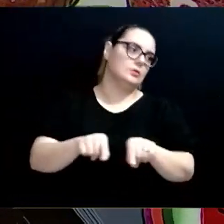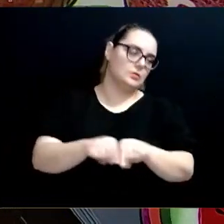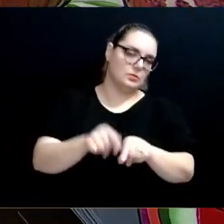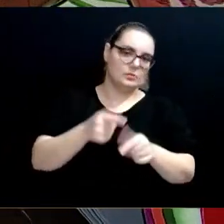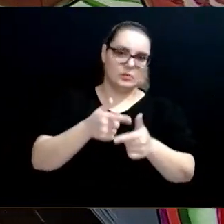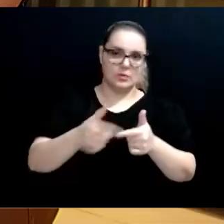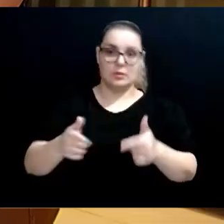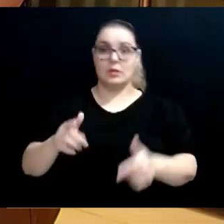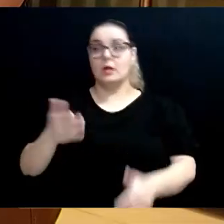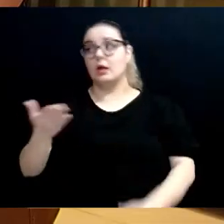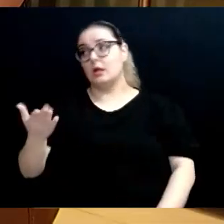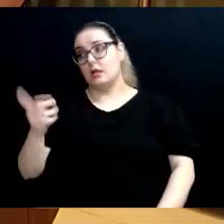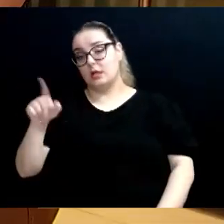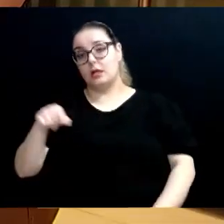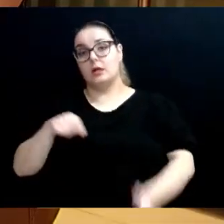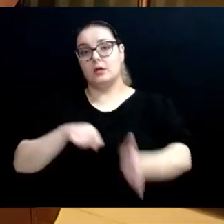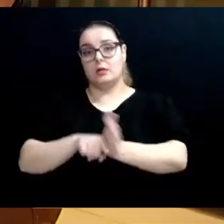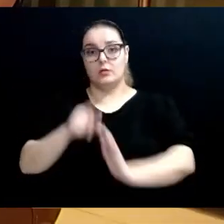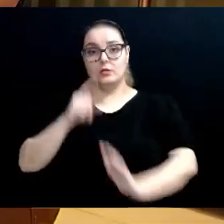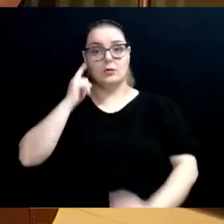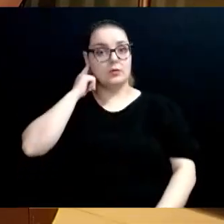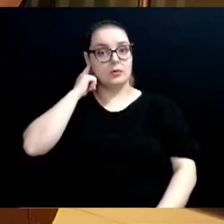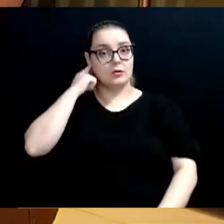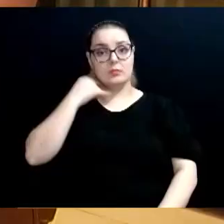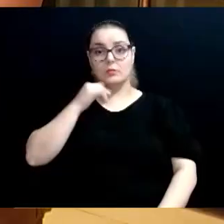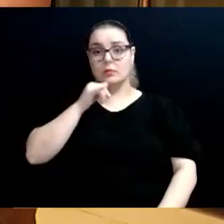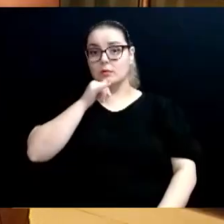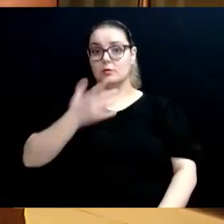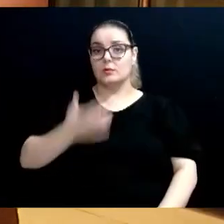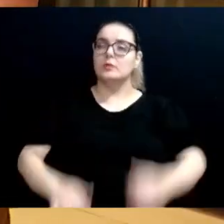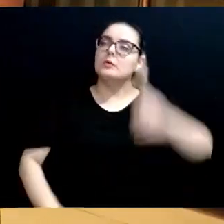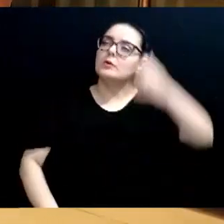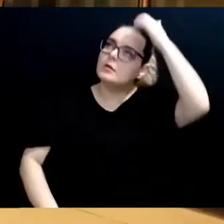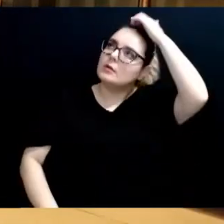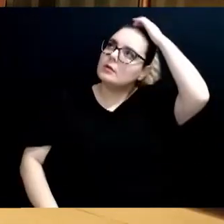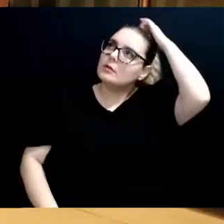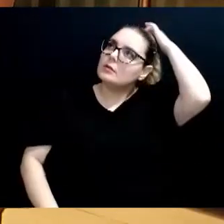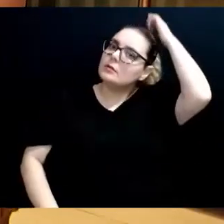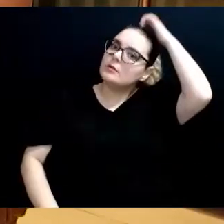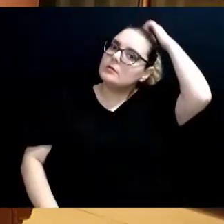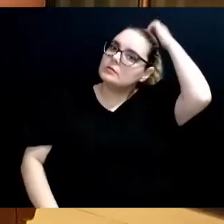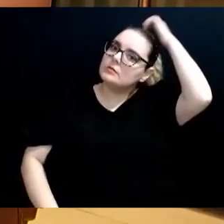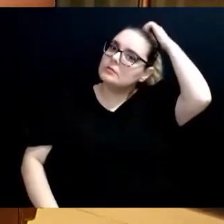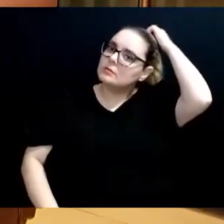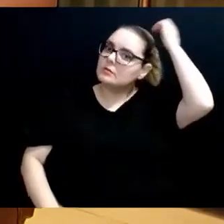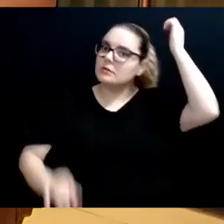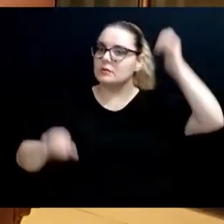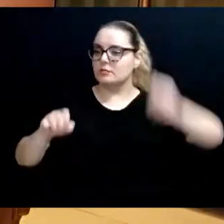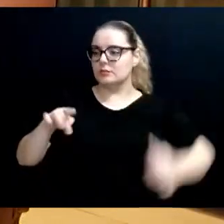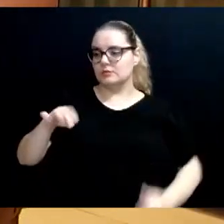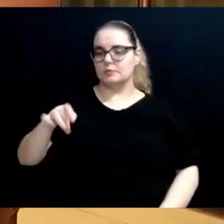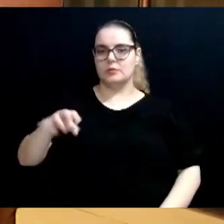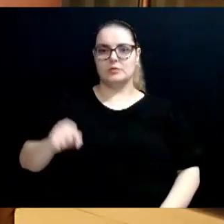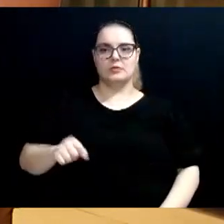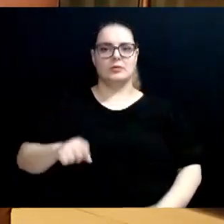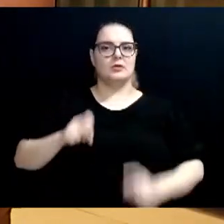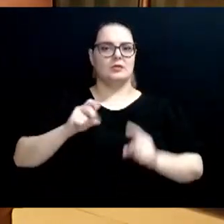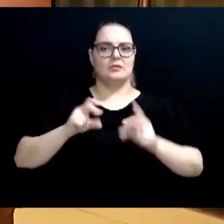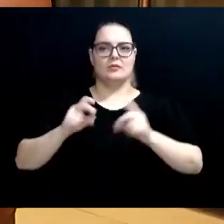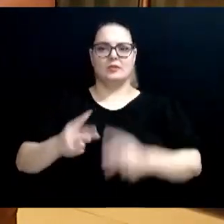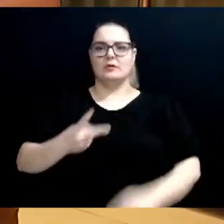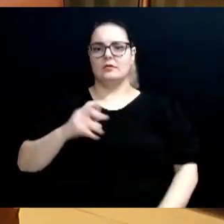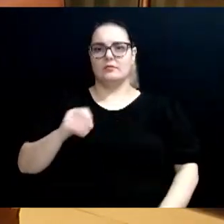dividido, o resultado também é dividido. Ah, isso né? que eu ia perguntar. Por exemplo, às vezes tem um expositor A